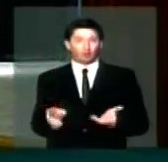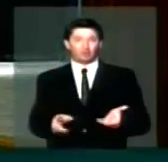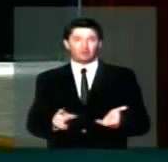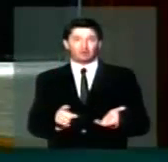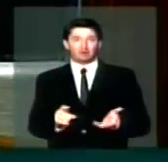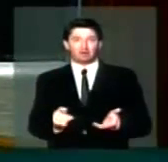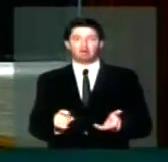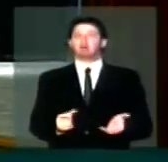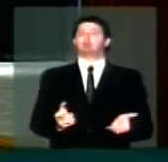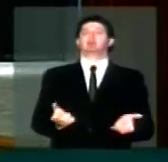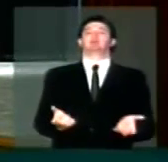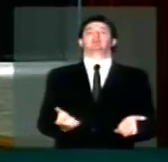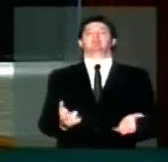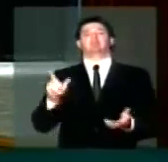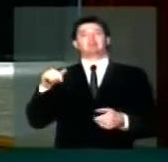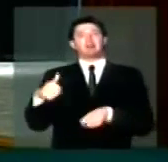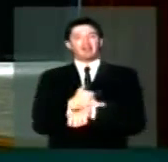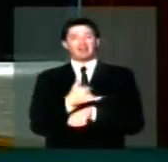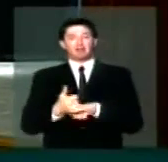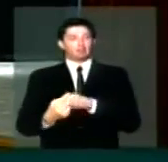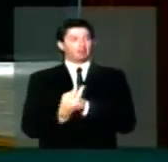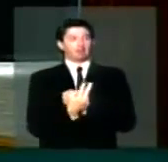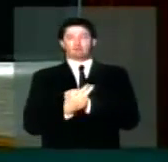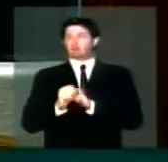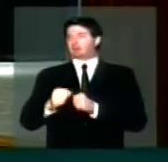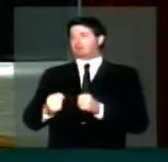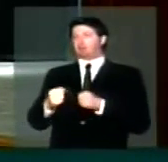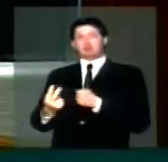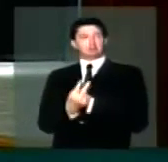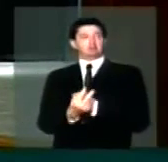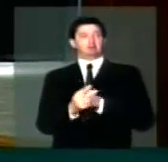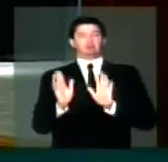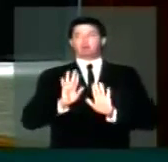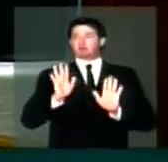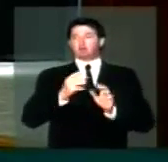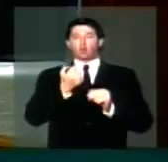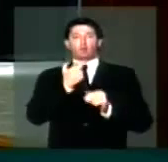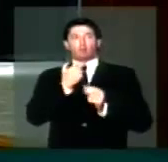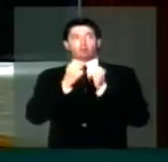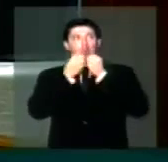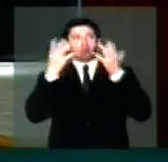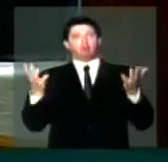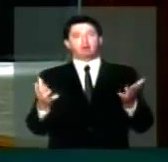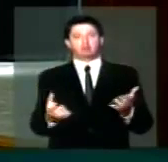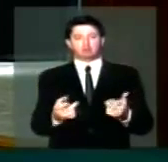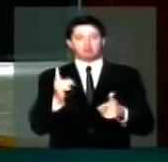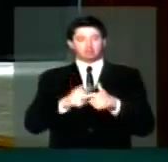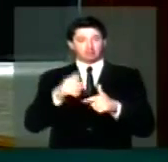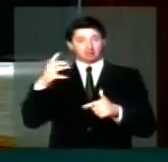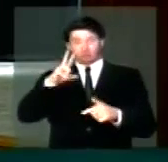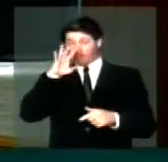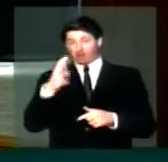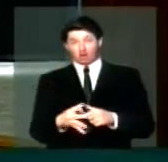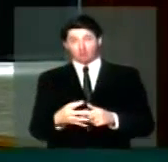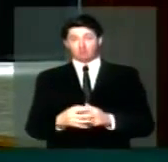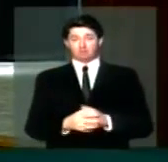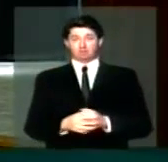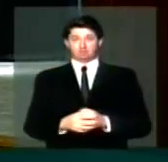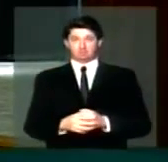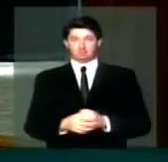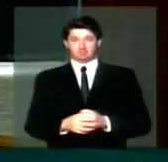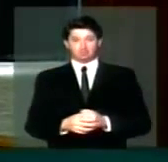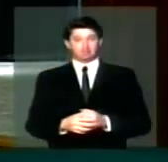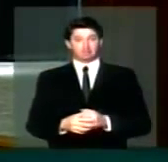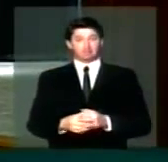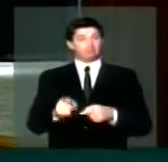Evidentemente, senhor presidente, numa estratégia de autodefesa, na iminência de serem denunciados,